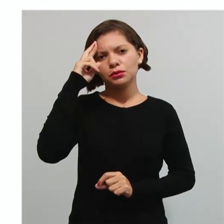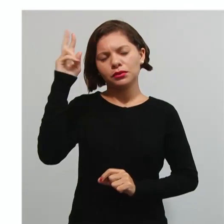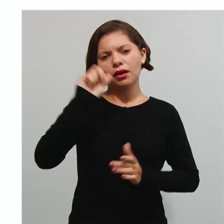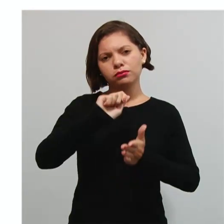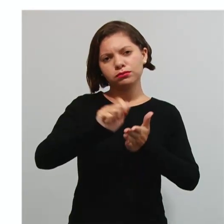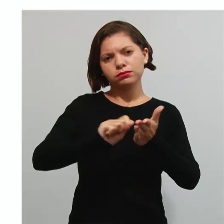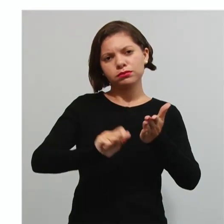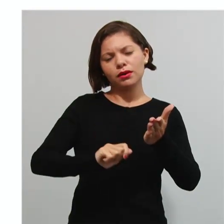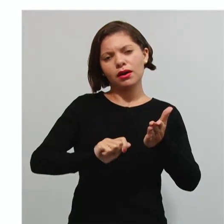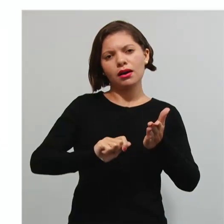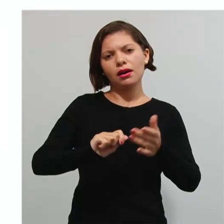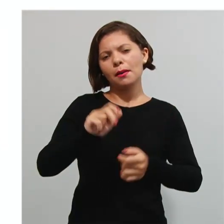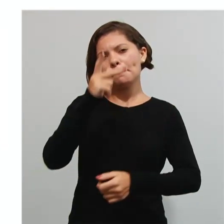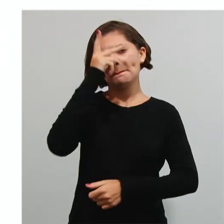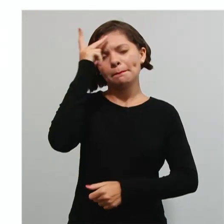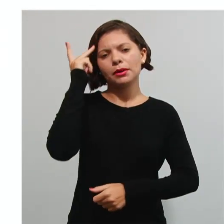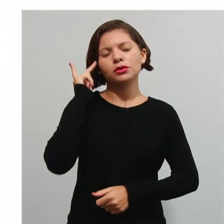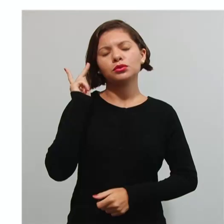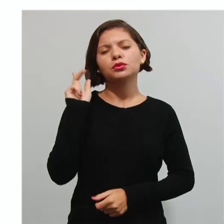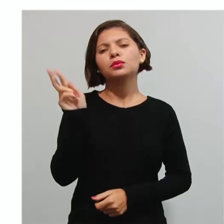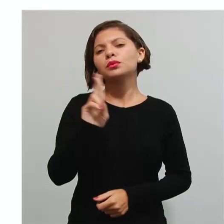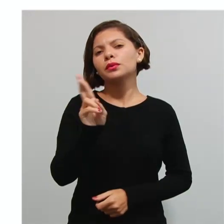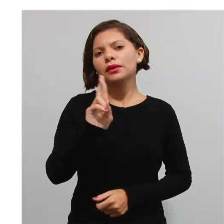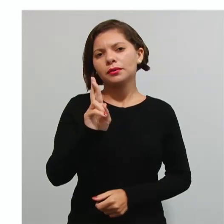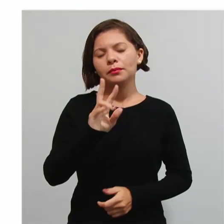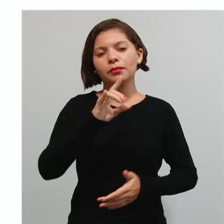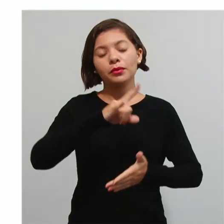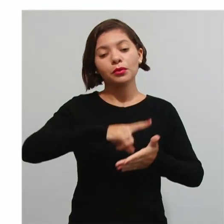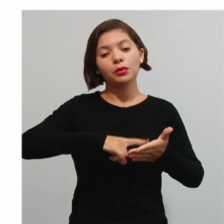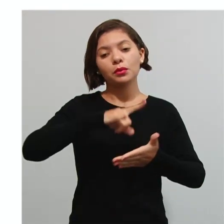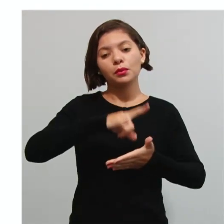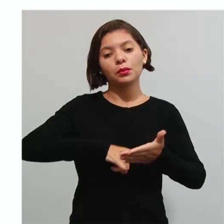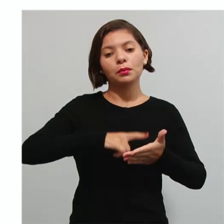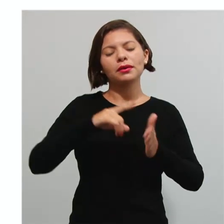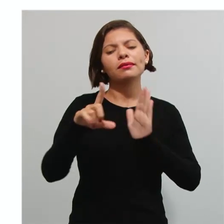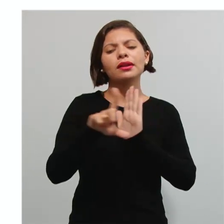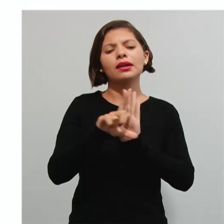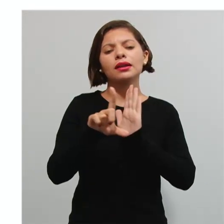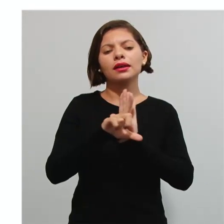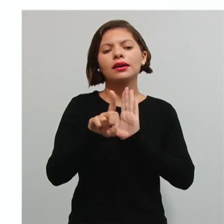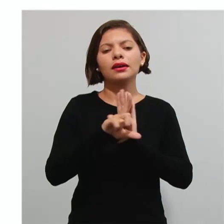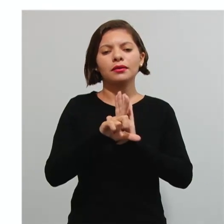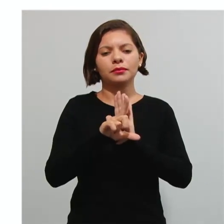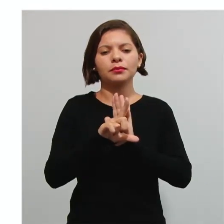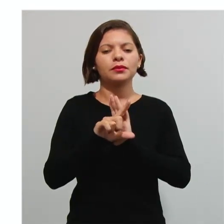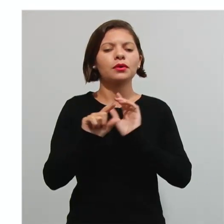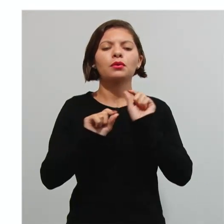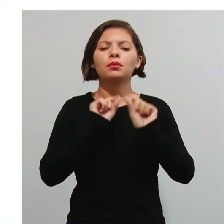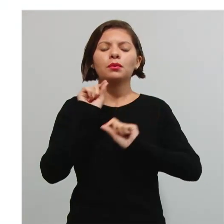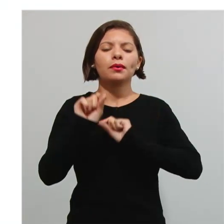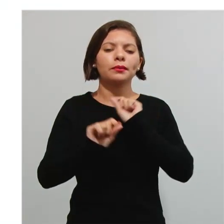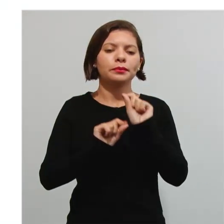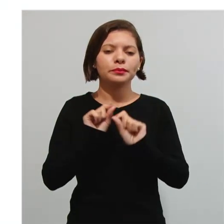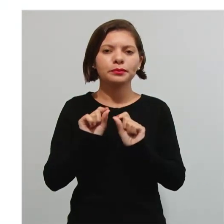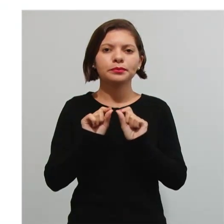esse documento e os documentos, né, a legislação que deu esse poder, né,